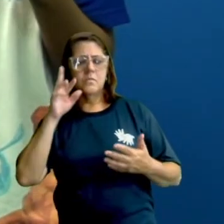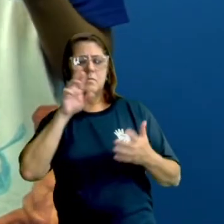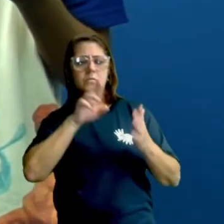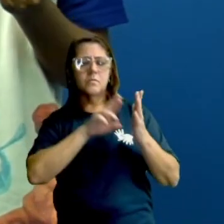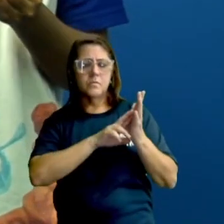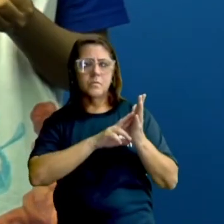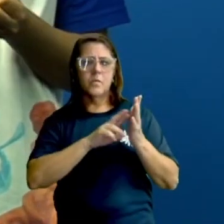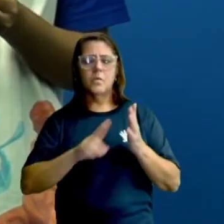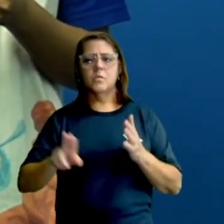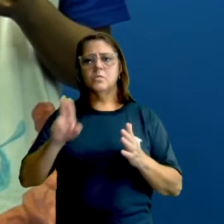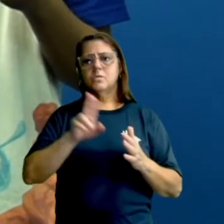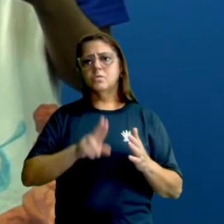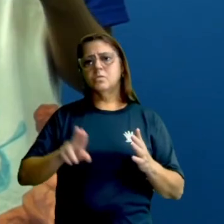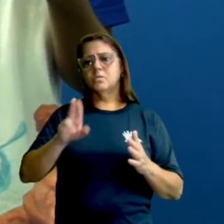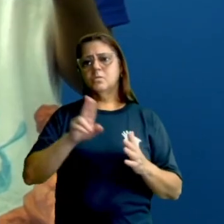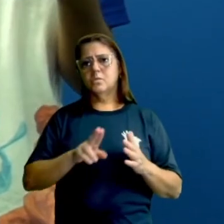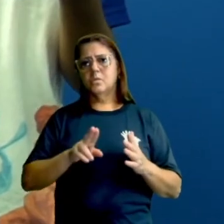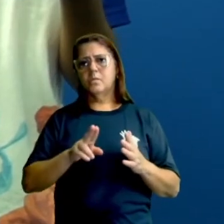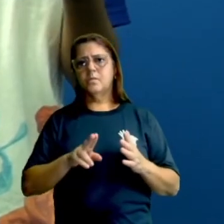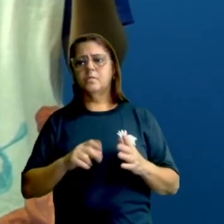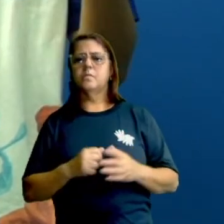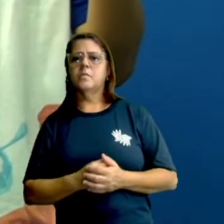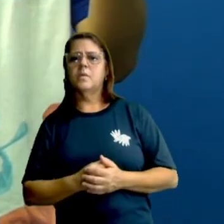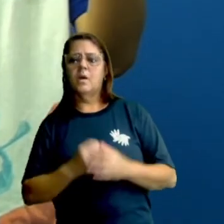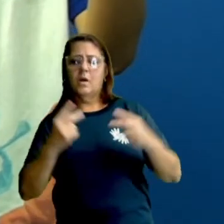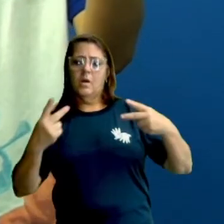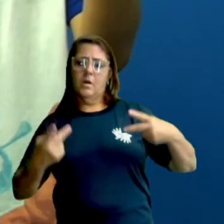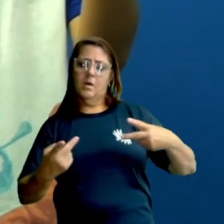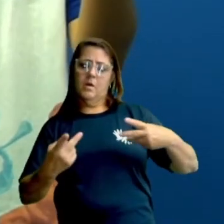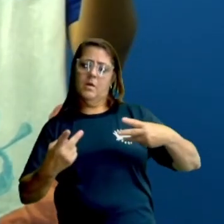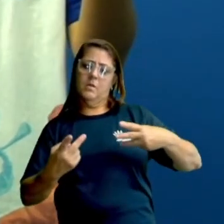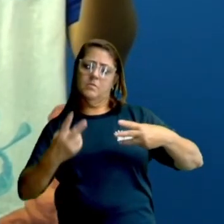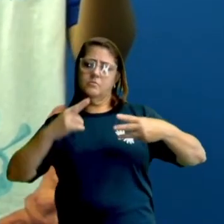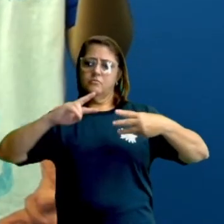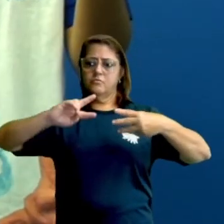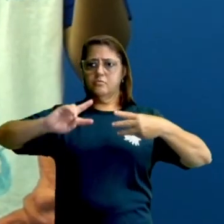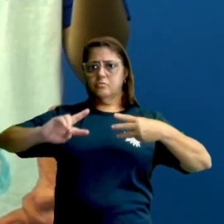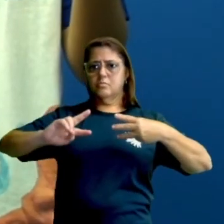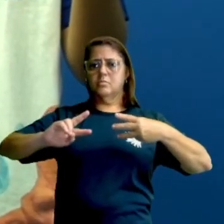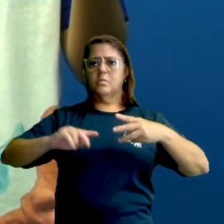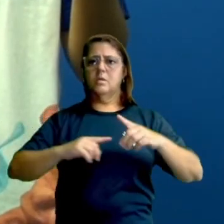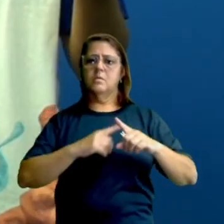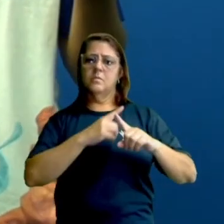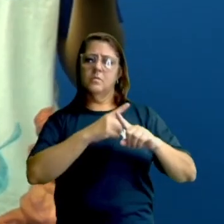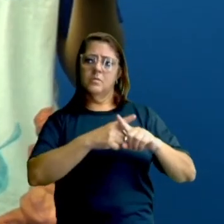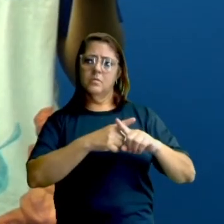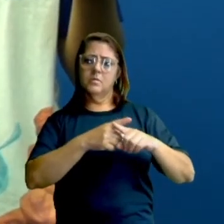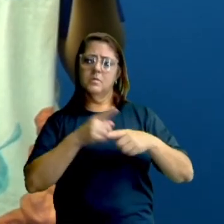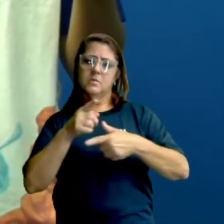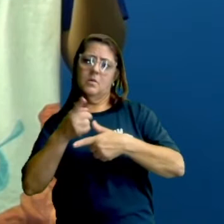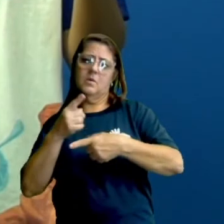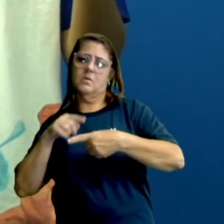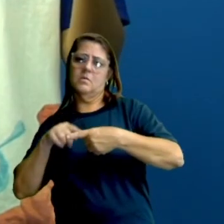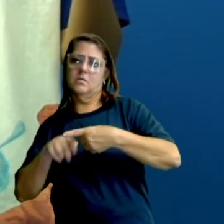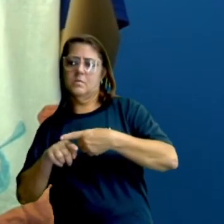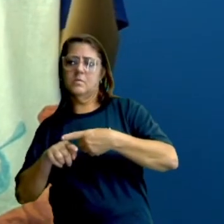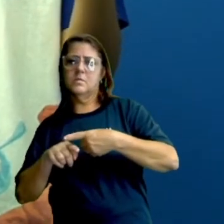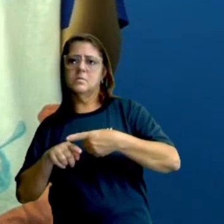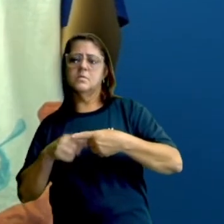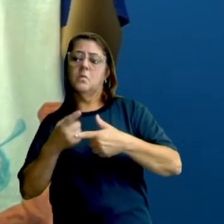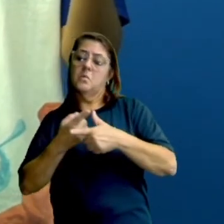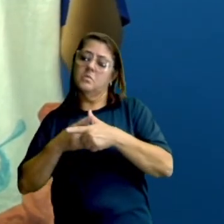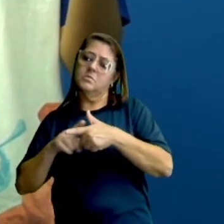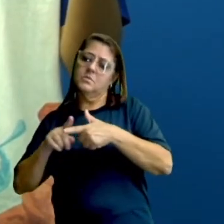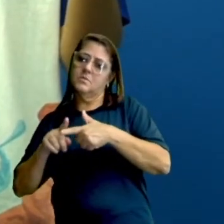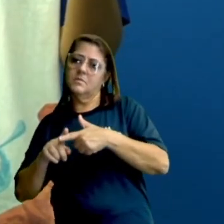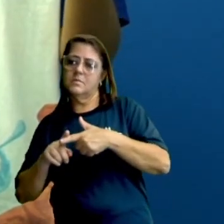eu utilizei a operação inversa da multiplicação, que é a divisão. Então, para